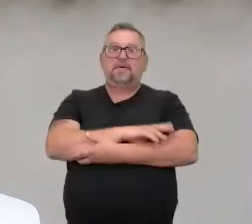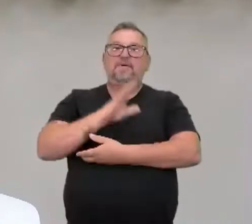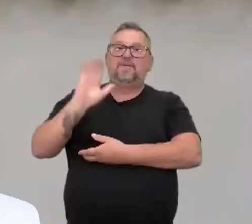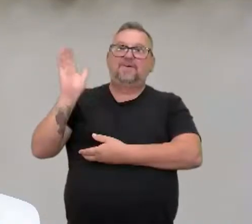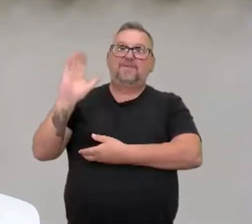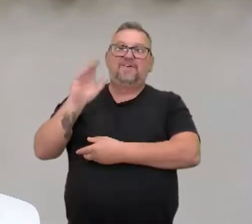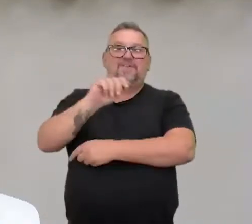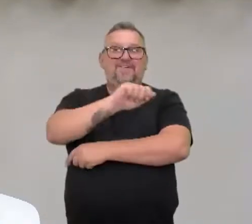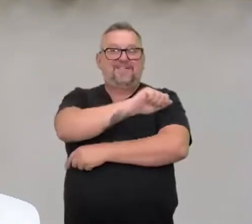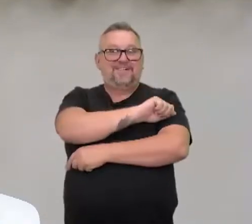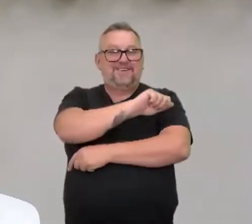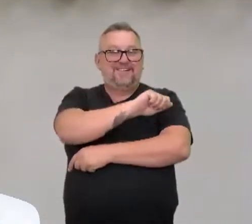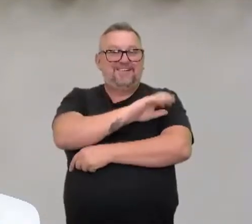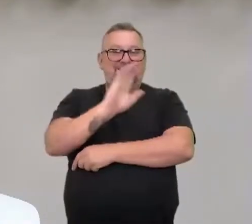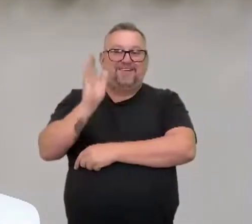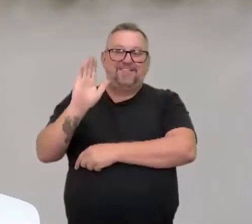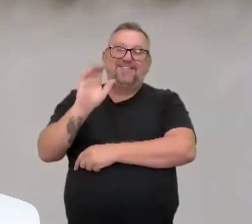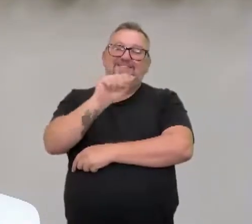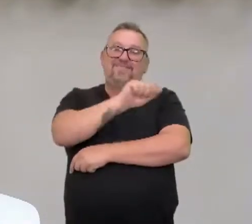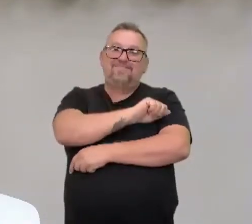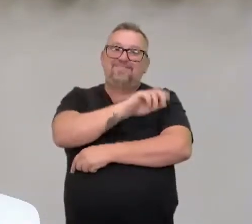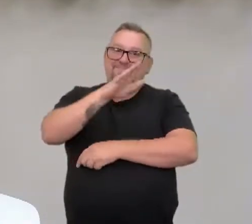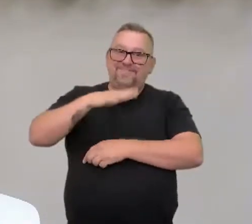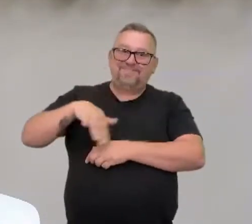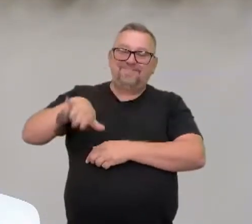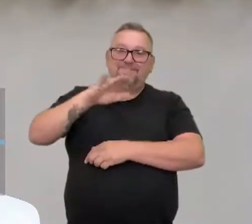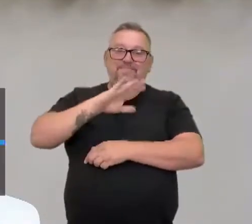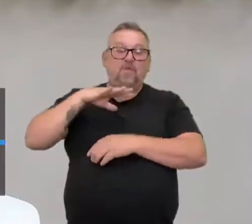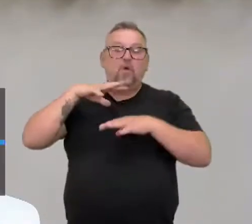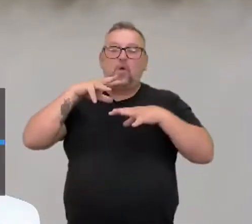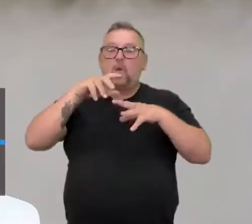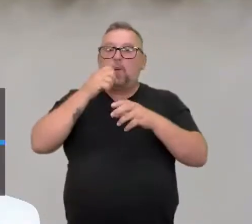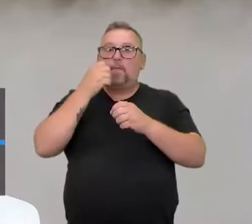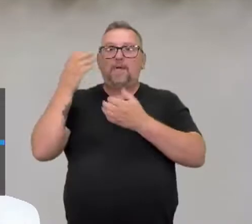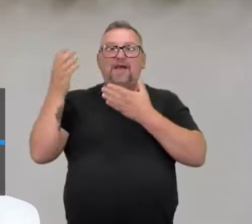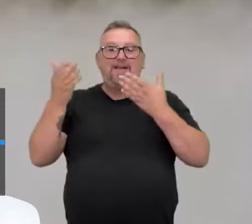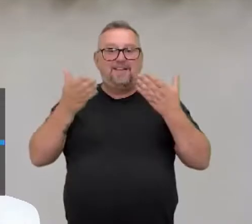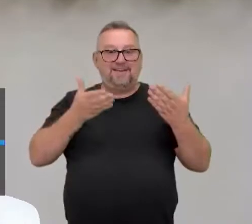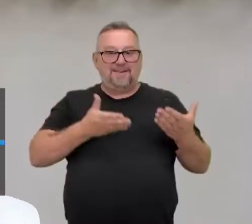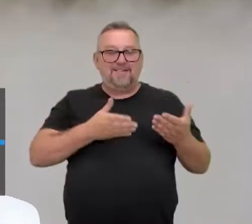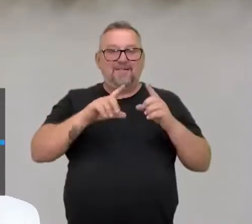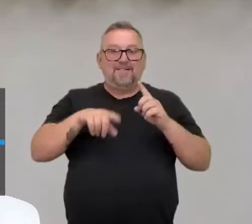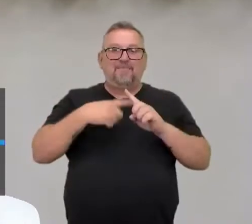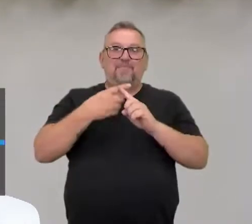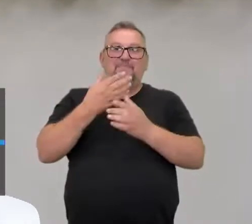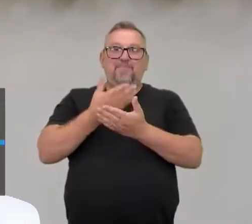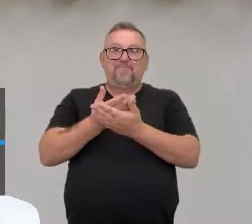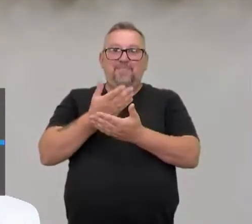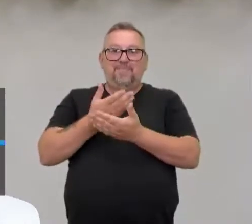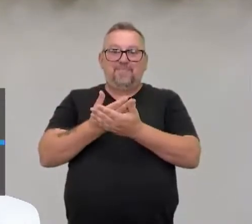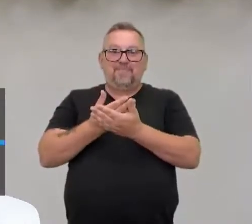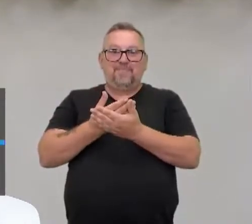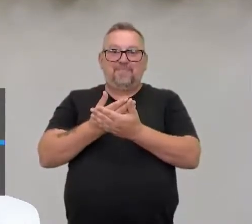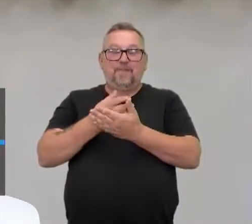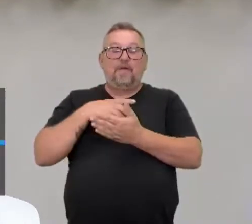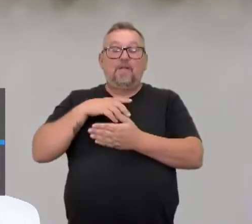Olá, alunos! Olá, estudantes! Sejam todos bem-vindos, a mais uma aula do